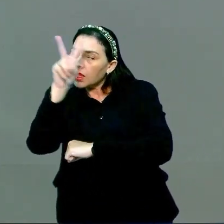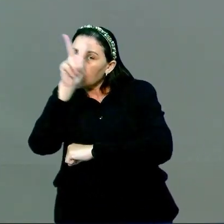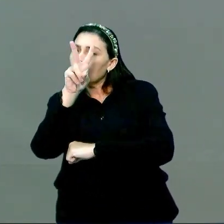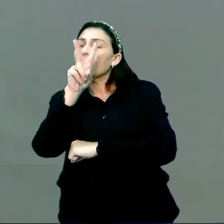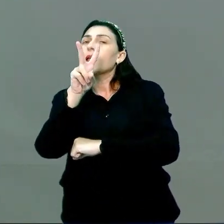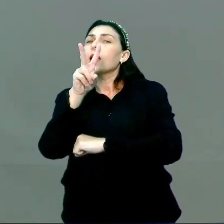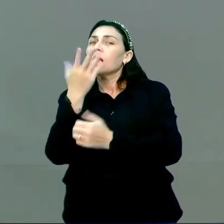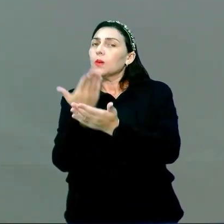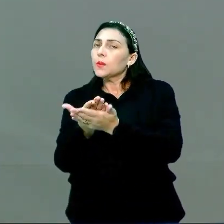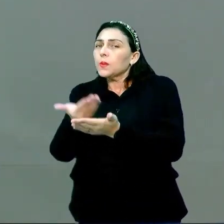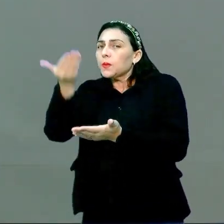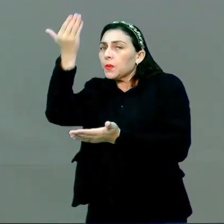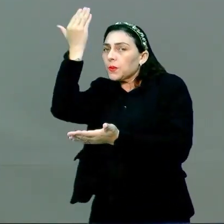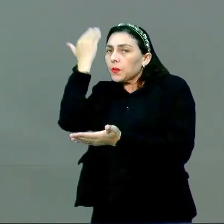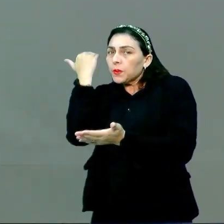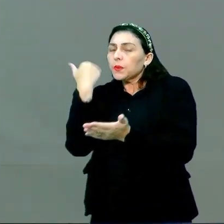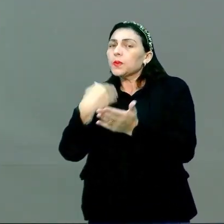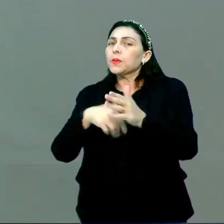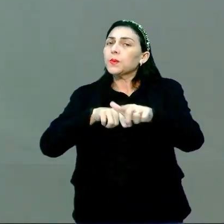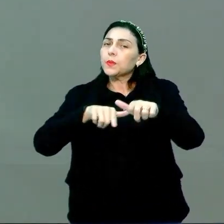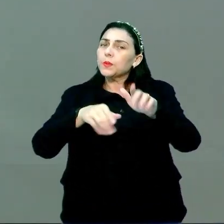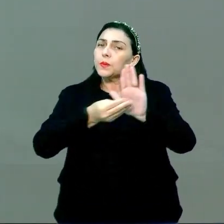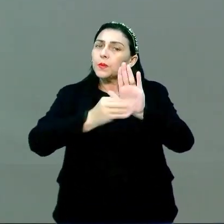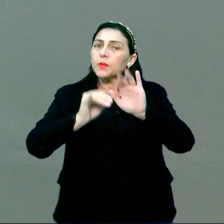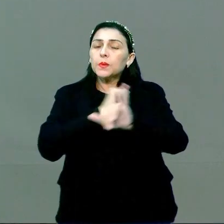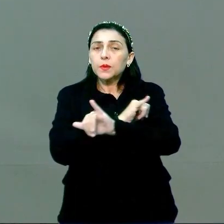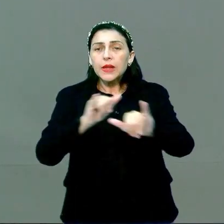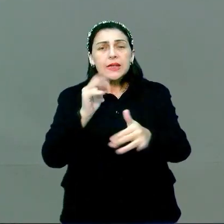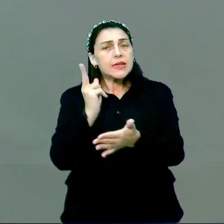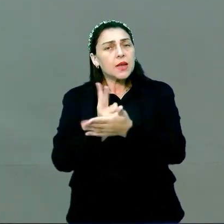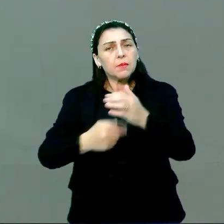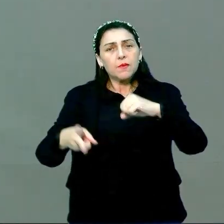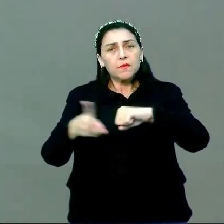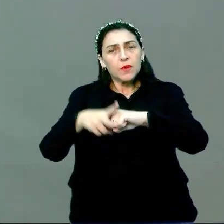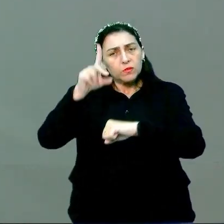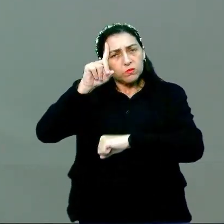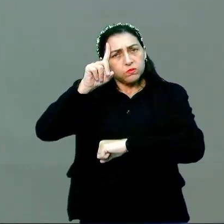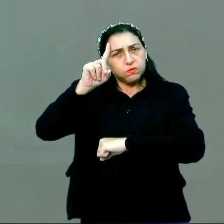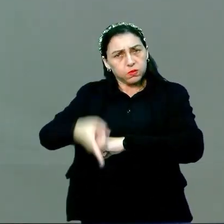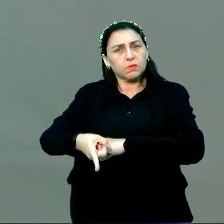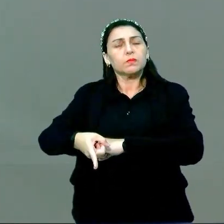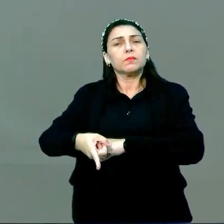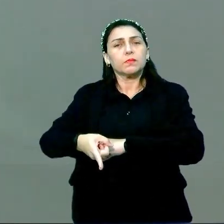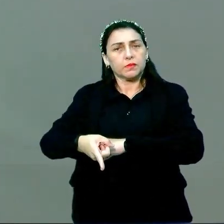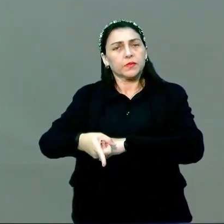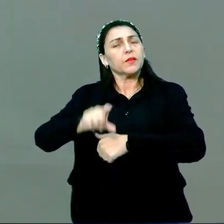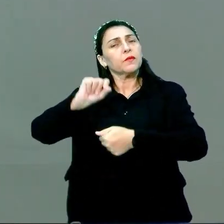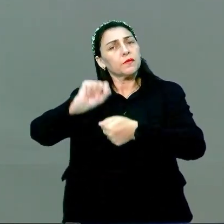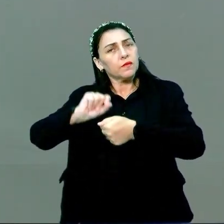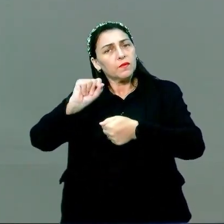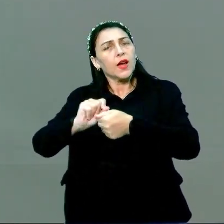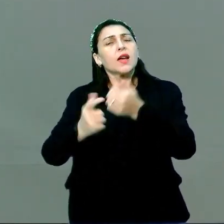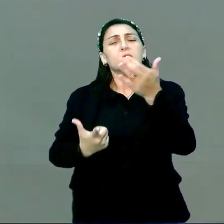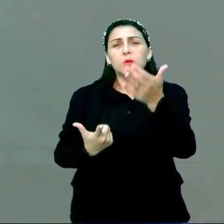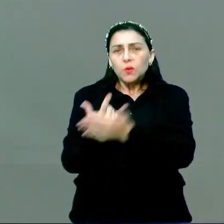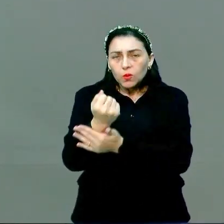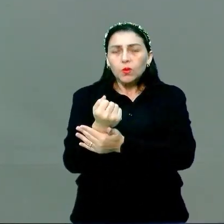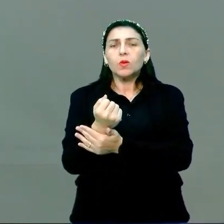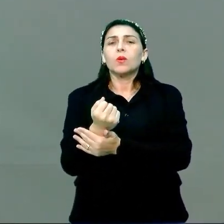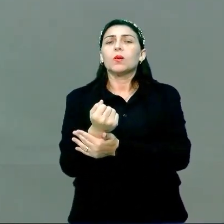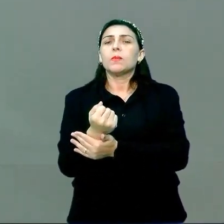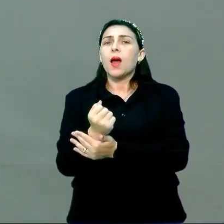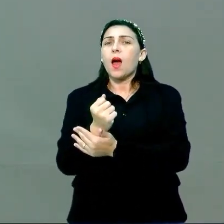trabalhamos isso lá no anúncio publicitário também? Sempre verbos no imperativo, trazendo uma ordem, né? Faça isso, compre